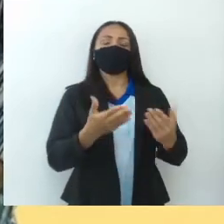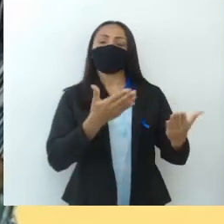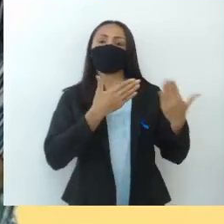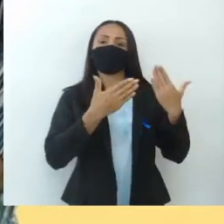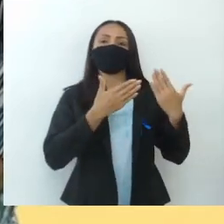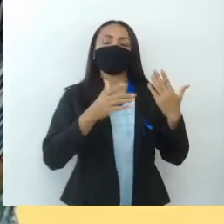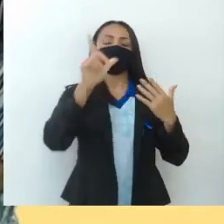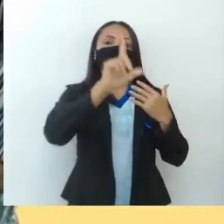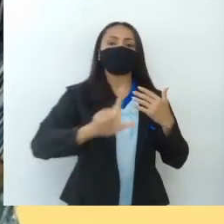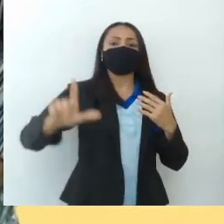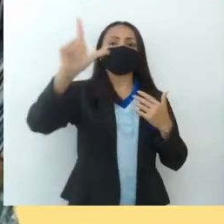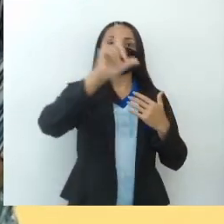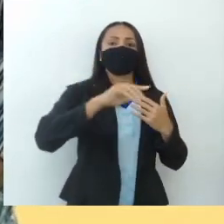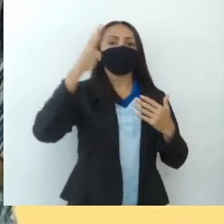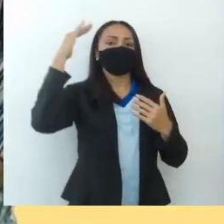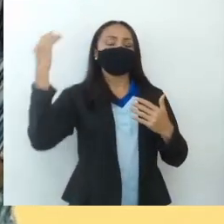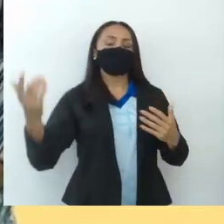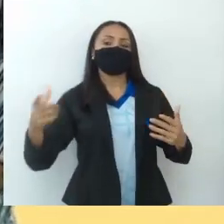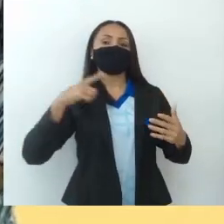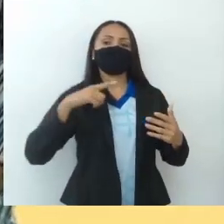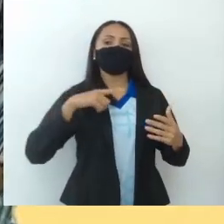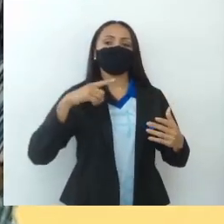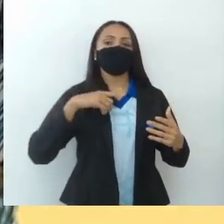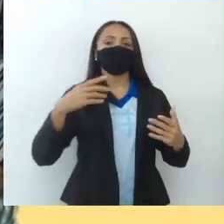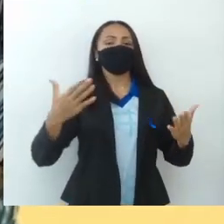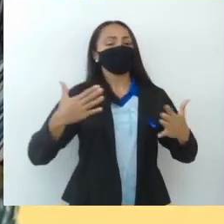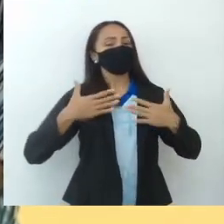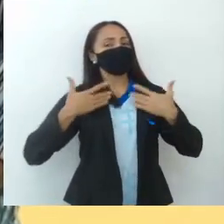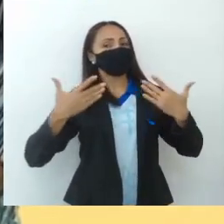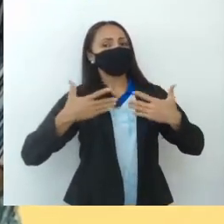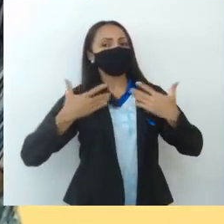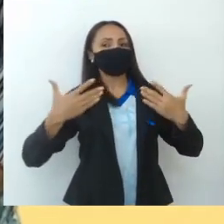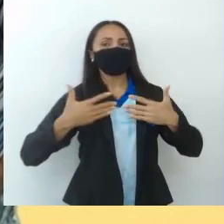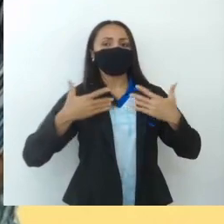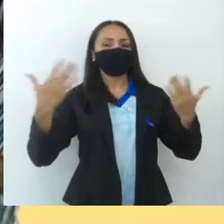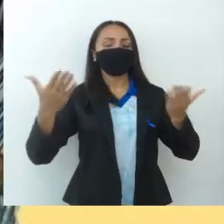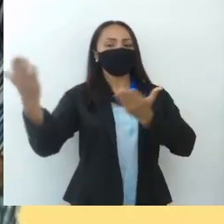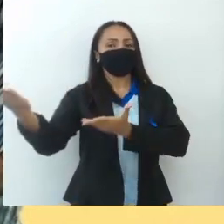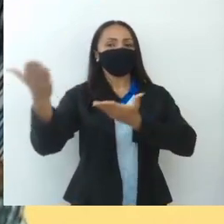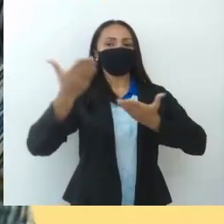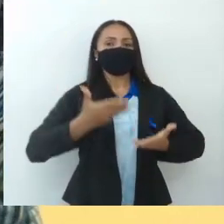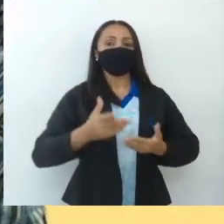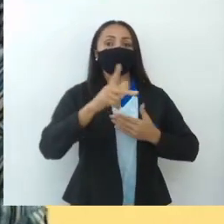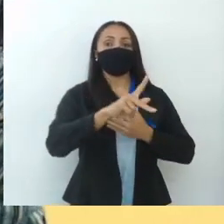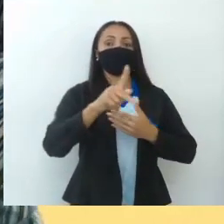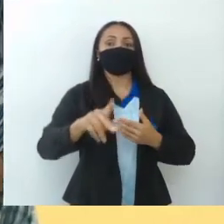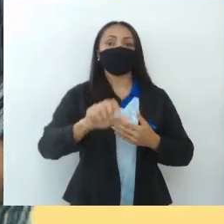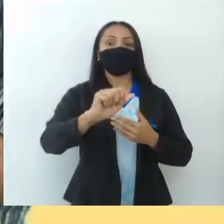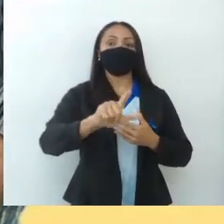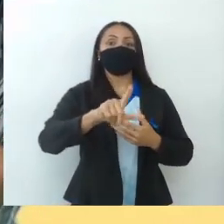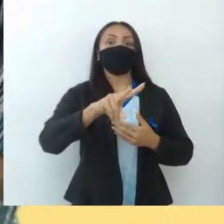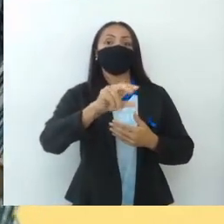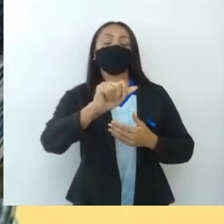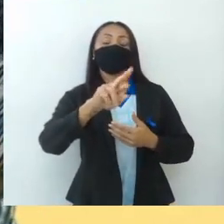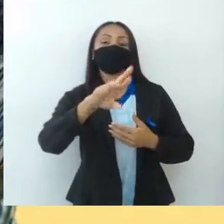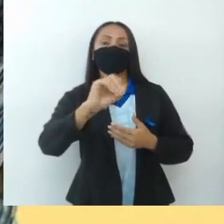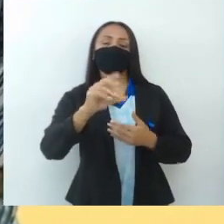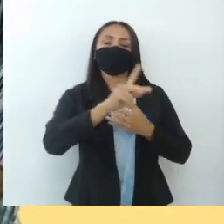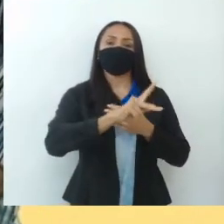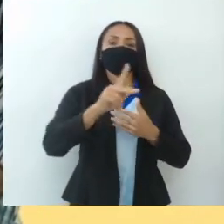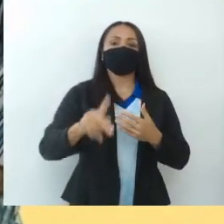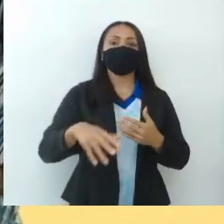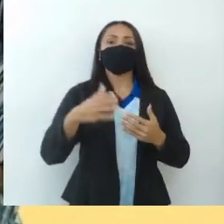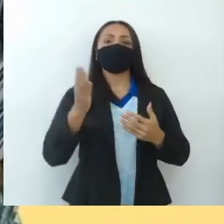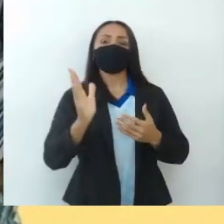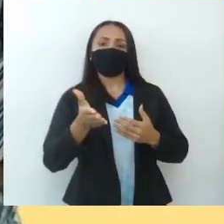Artístico Literário. Temos hoje o prazer, mais uma vez, de receber o professor Álvaro Melo, esse professor que já